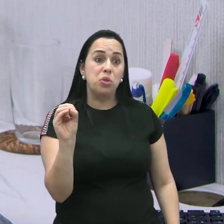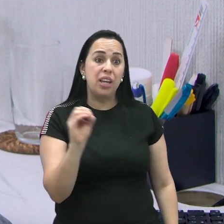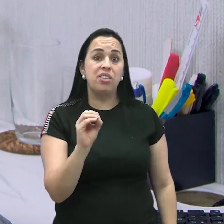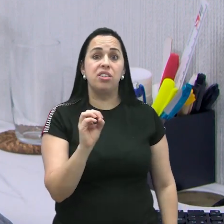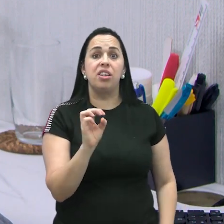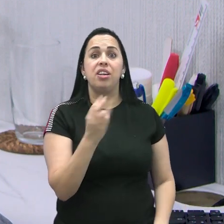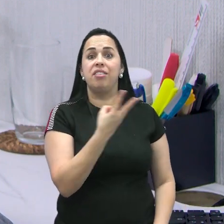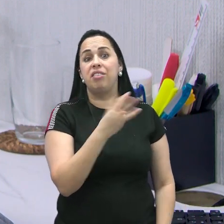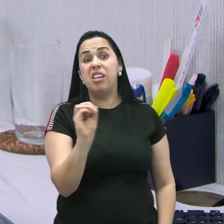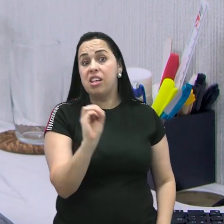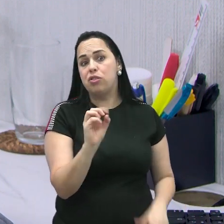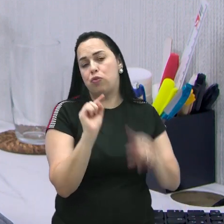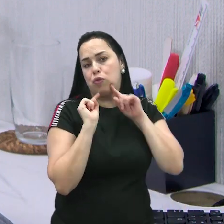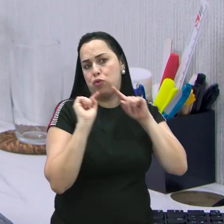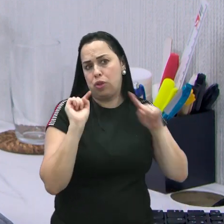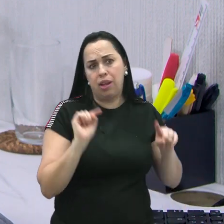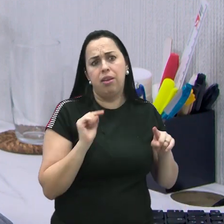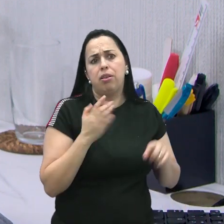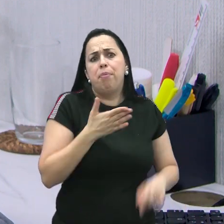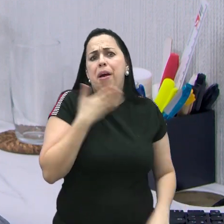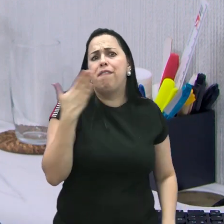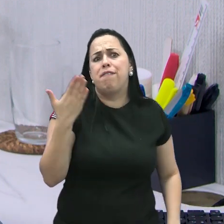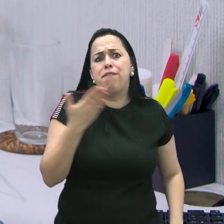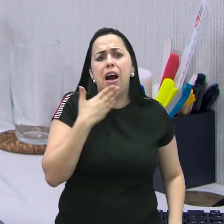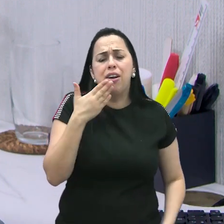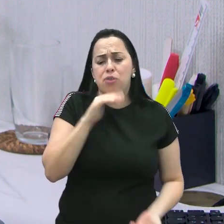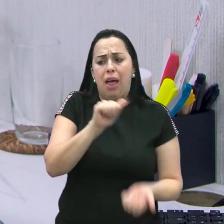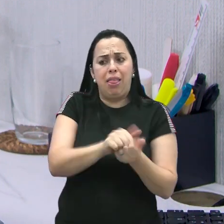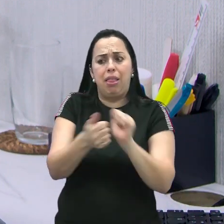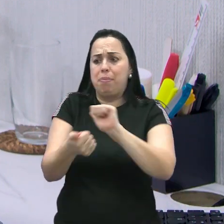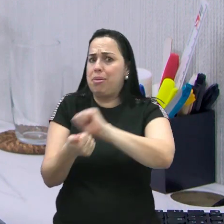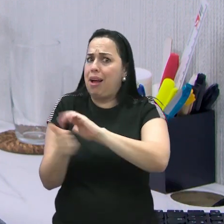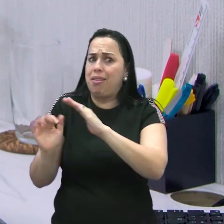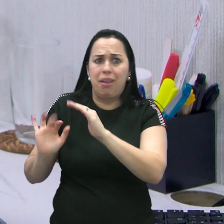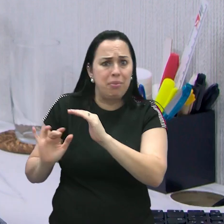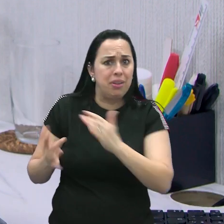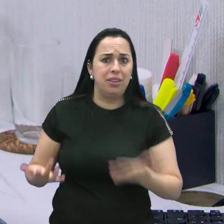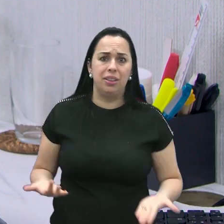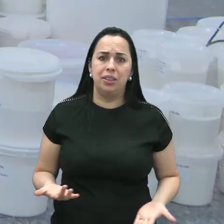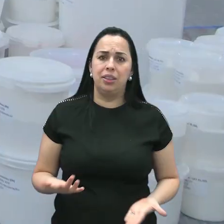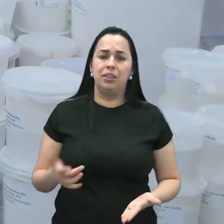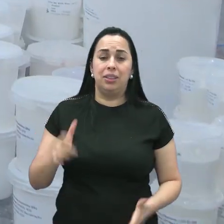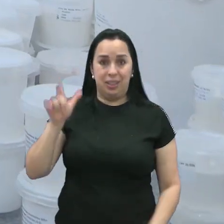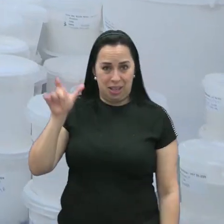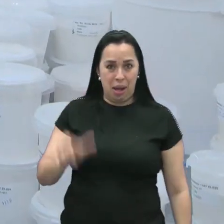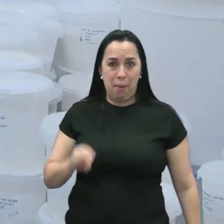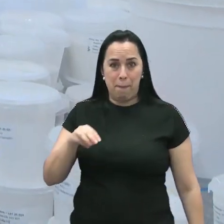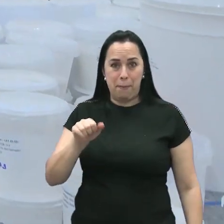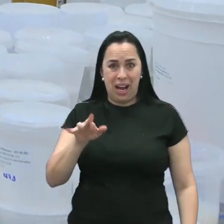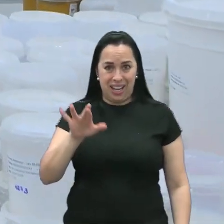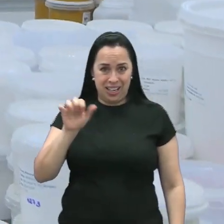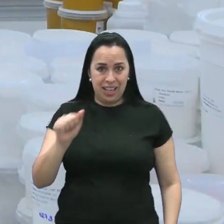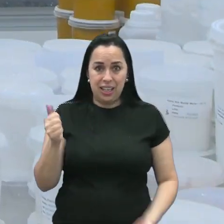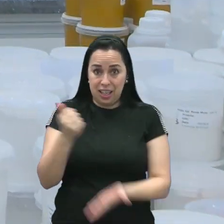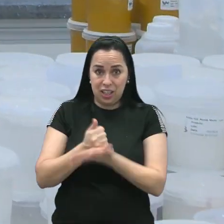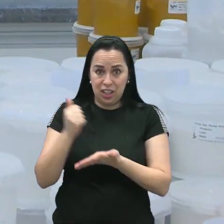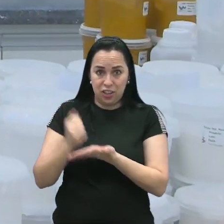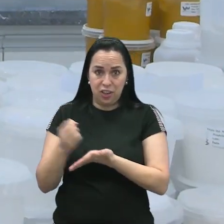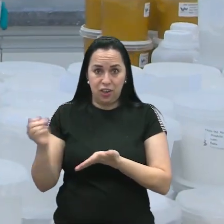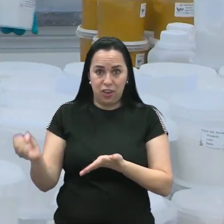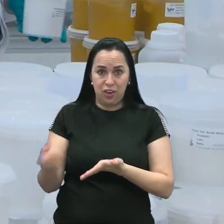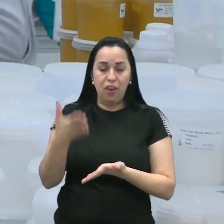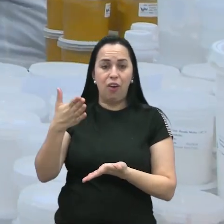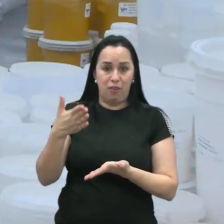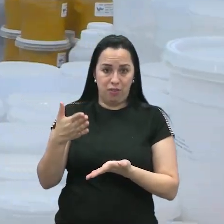funcionários que foi super viável fazer essa mudança no modelo de trabalho. E Maria Eduarda, recém-contratada